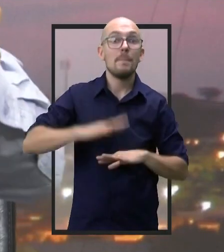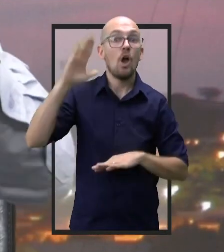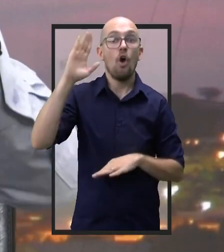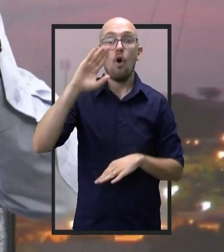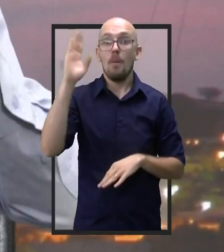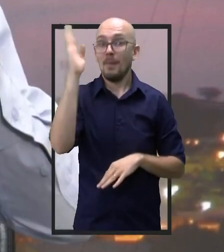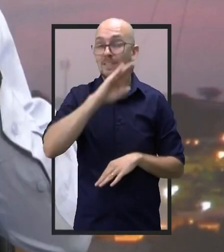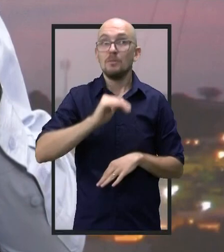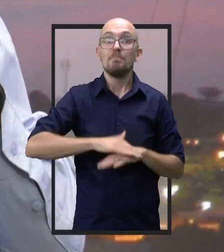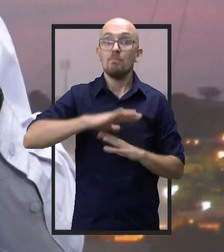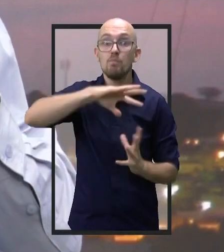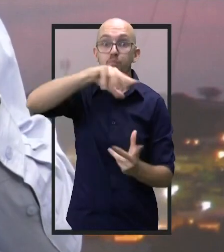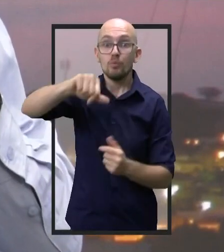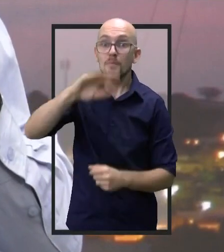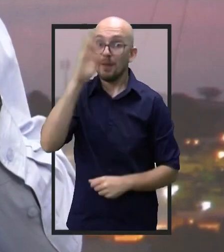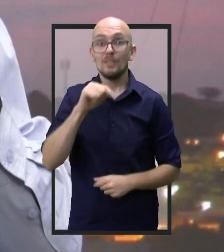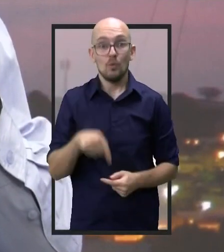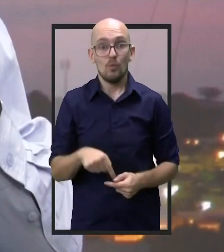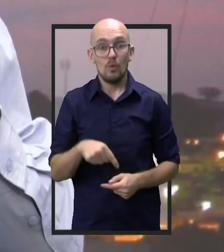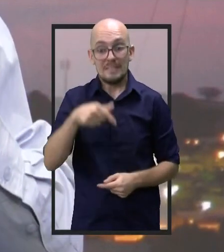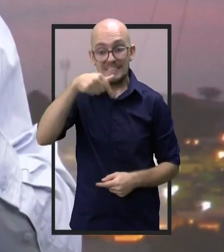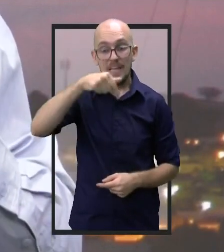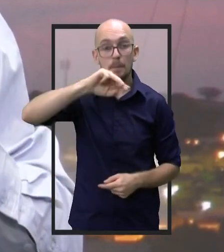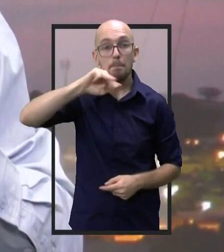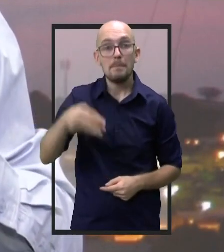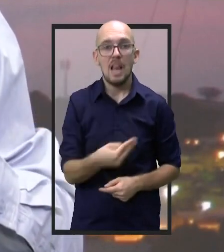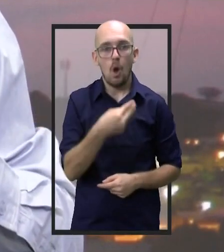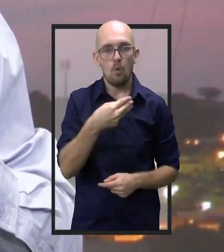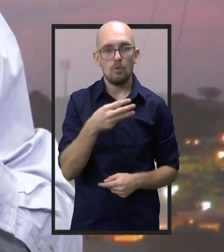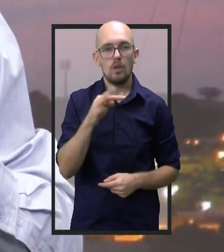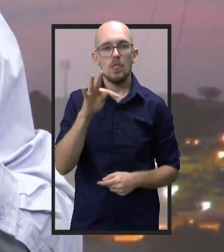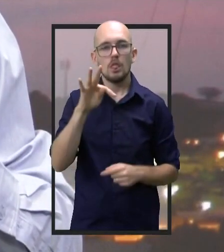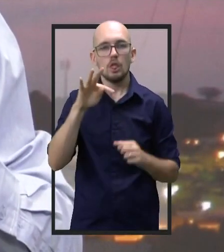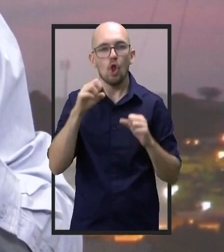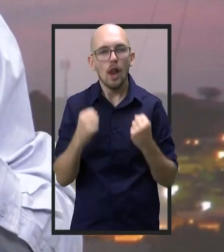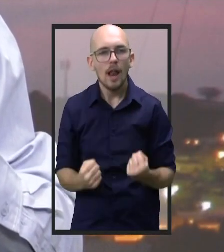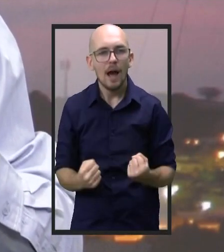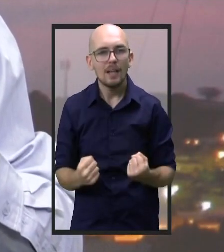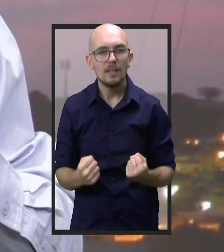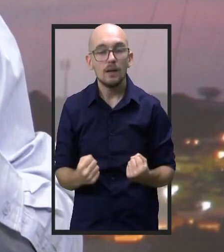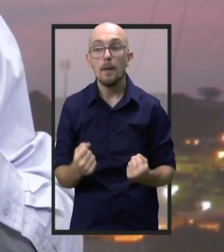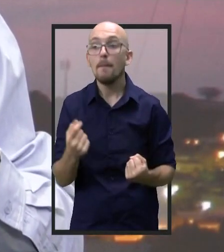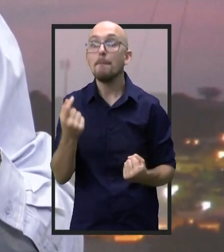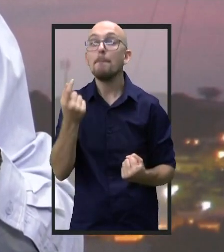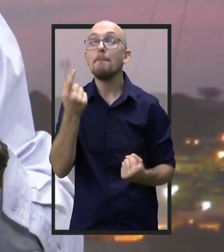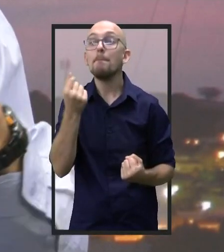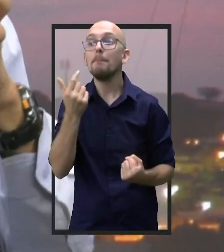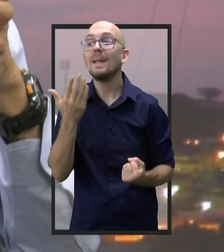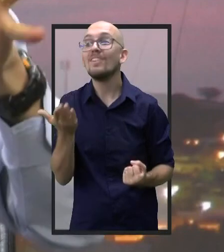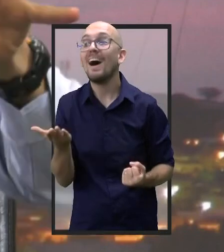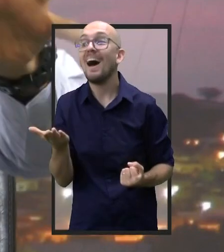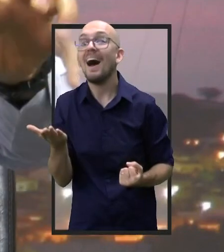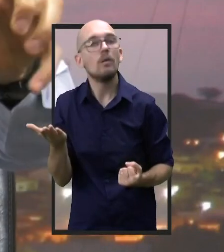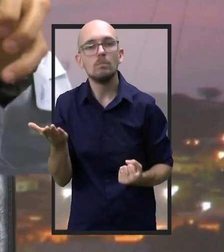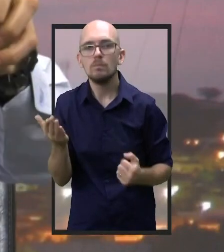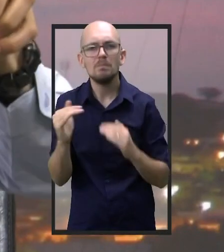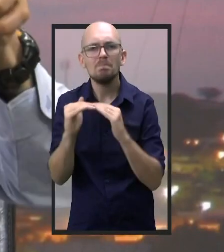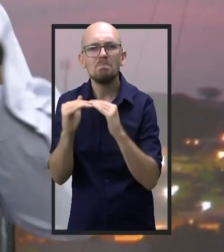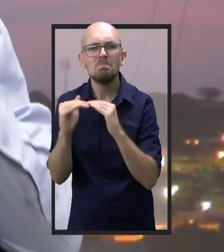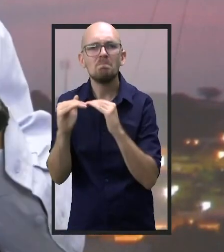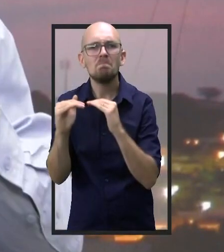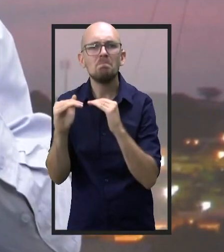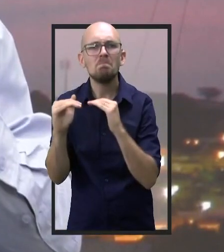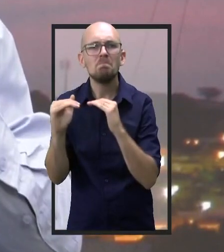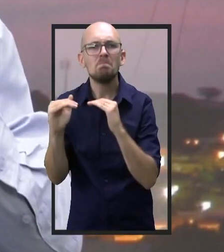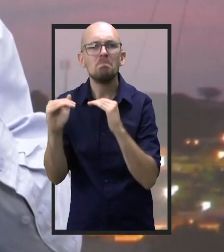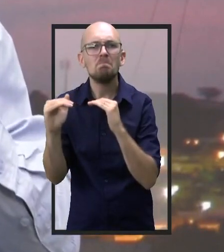da produção 7 milhões de toneladas de açúcar, o preço não venceu uma vírgula internacional. Olha o tamanho do Brasil,